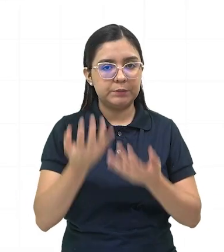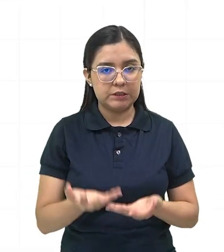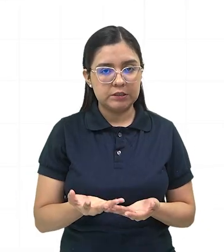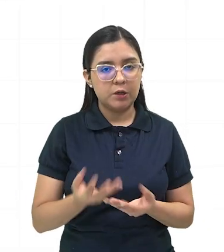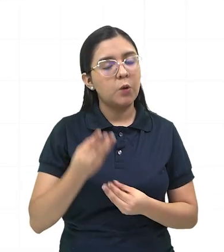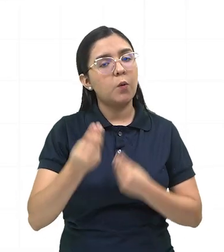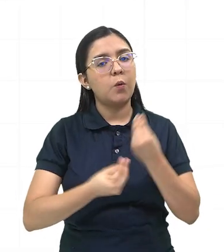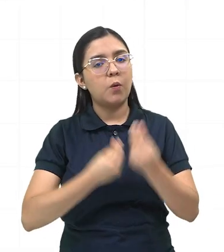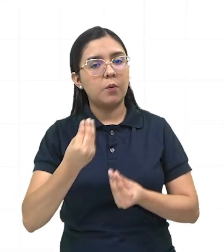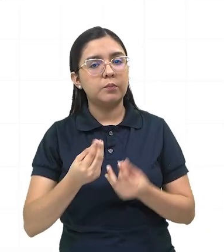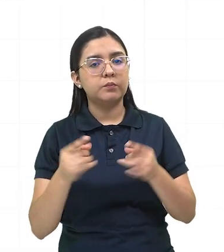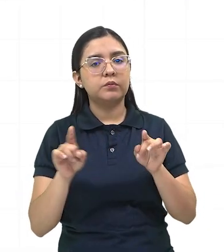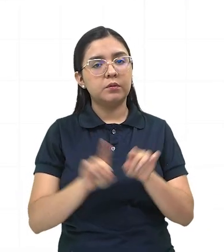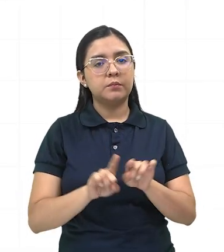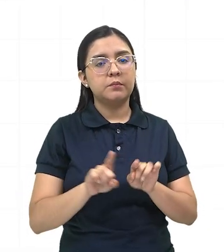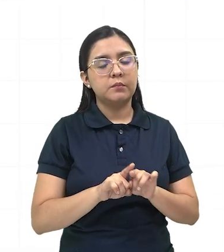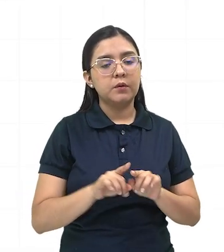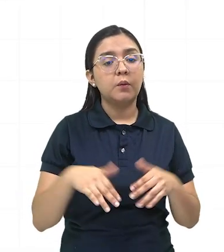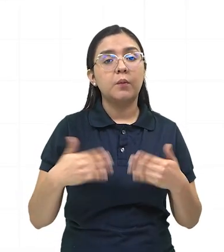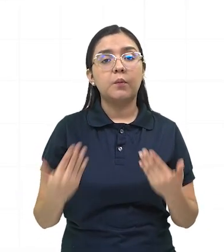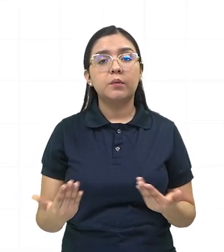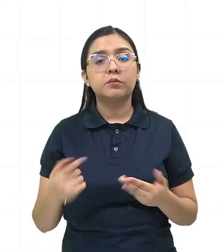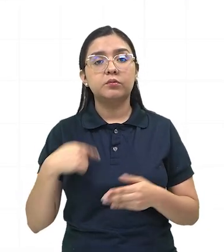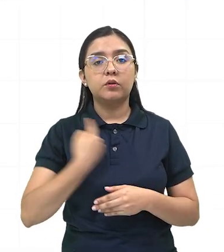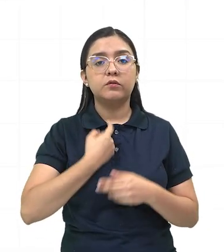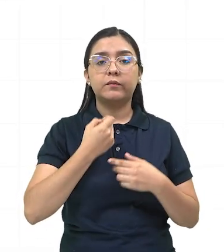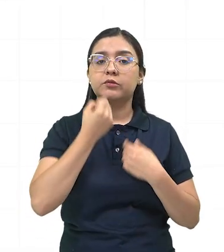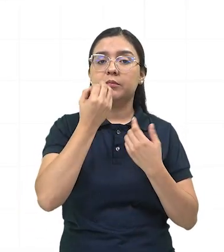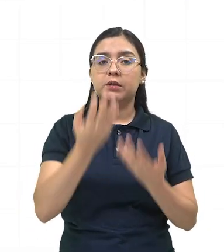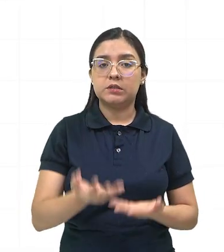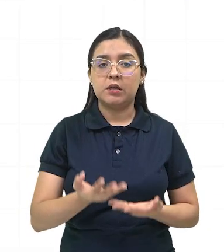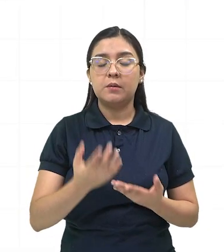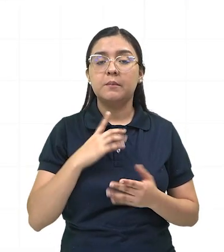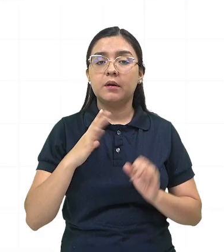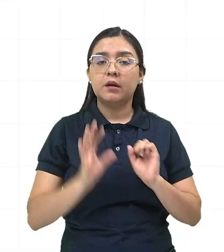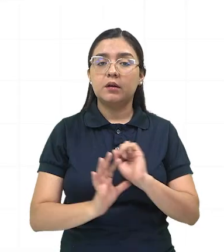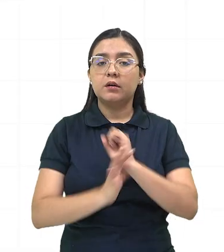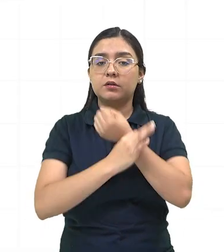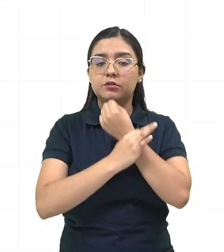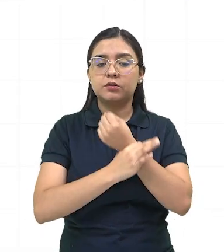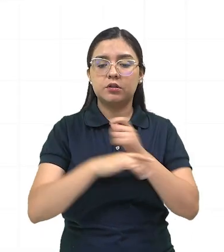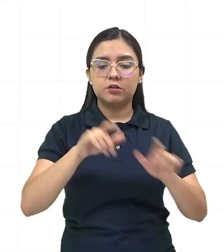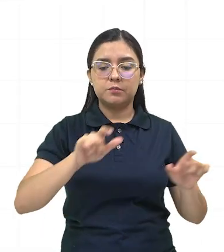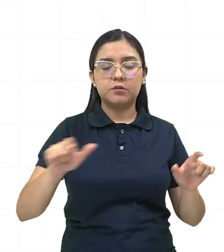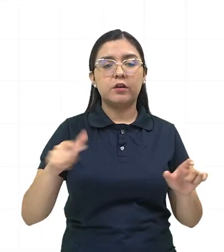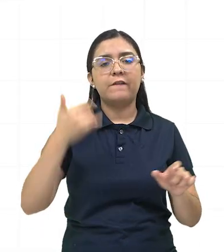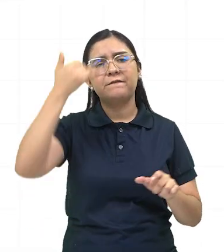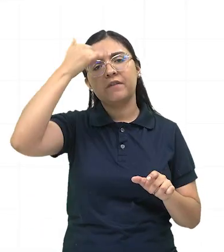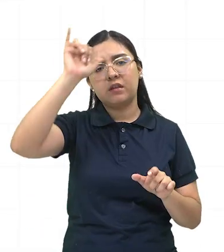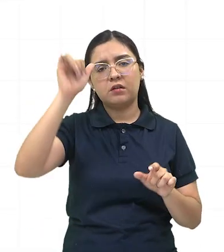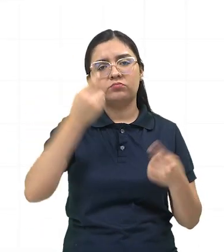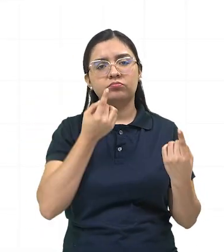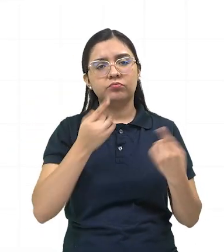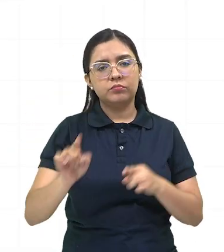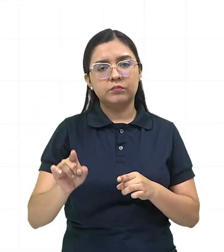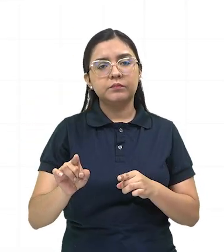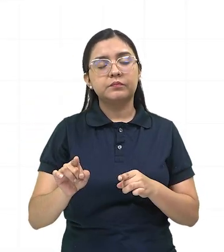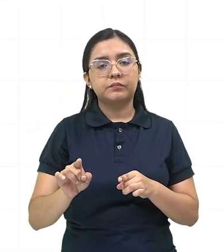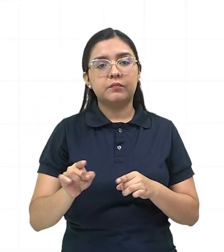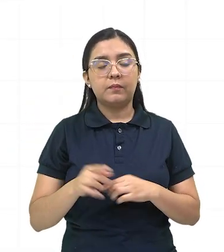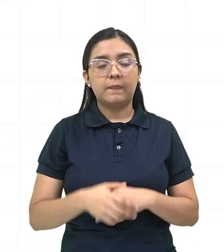de como e quando vamos nos expressar, para garantir que ninguém seja ferido por